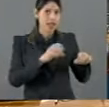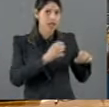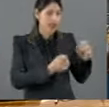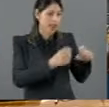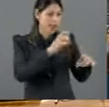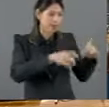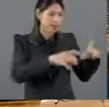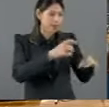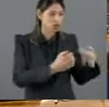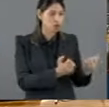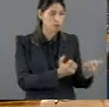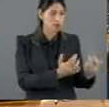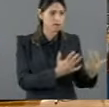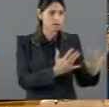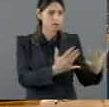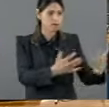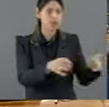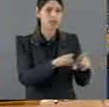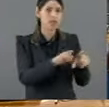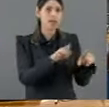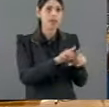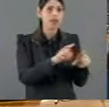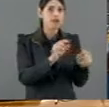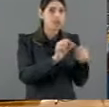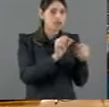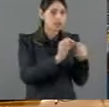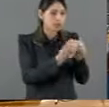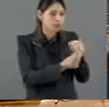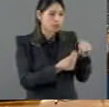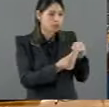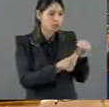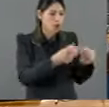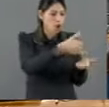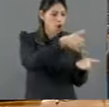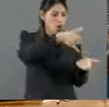o óleo para uso medicinal. Eu tenho uma mídia para apresentar.